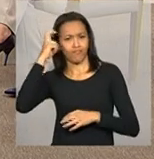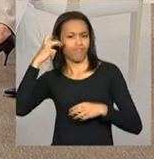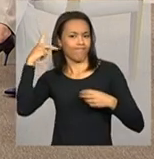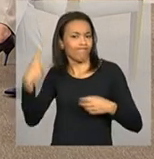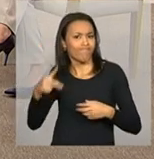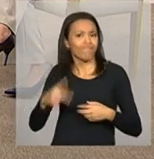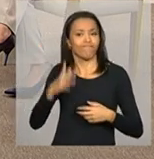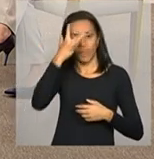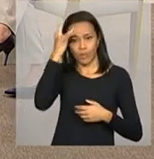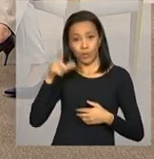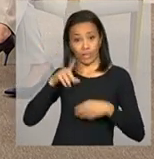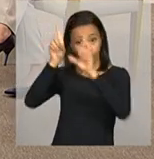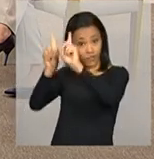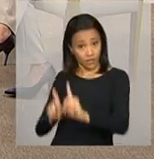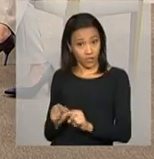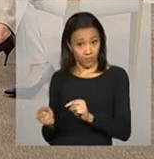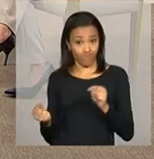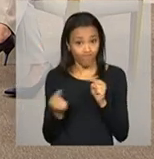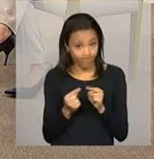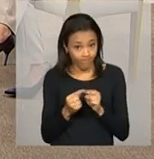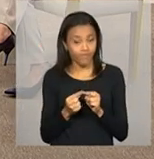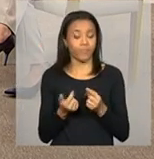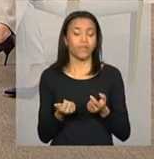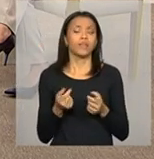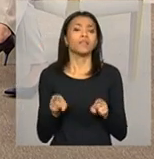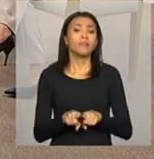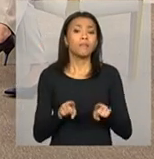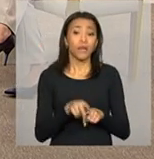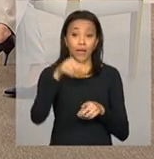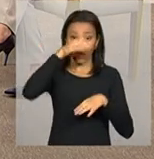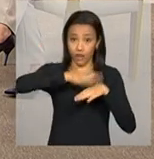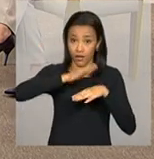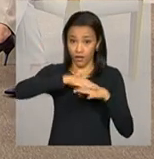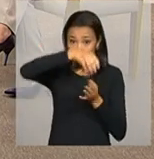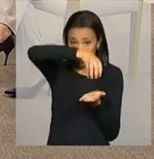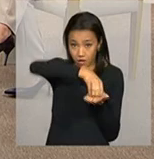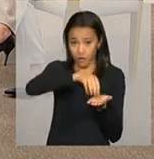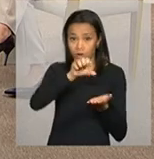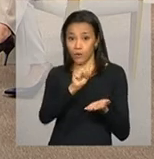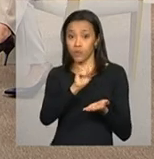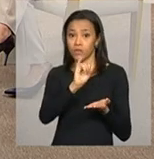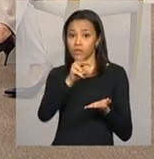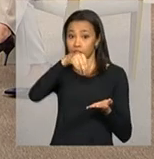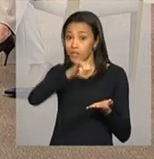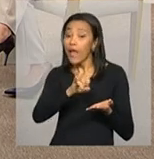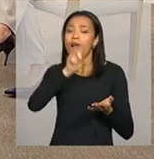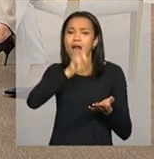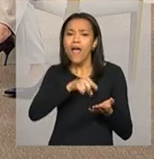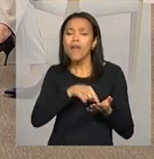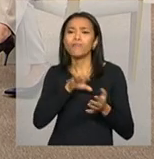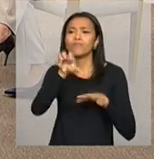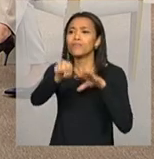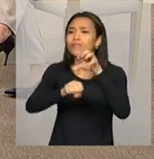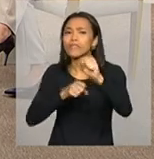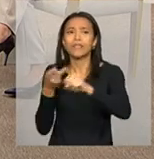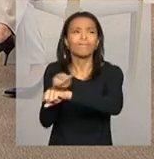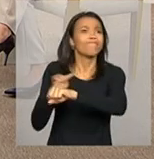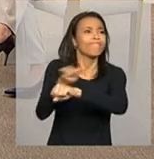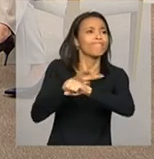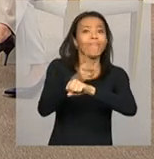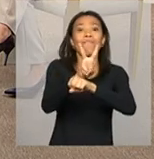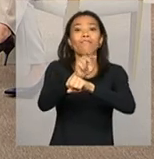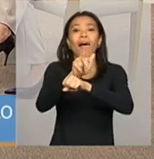pessoa. E, por outro lado, então, cabe ao SINE ter uma busca ativa de vagas junto ao empresariado local,